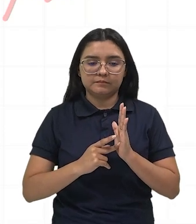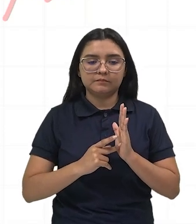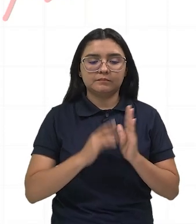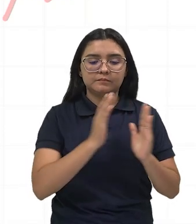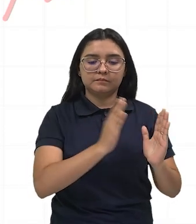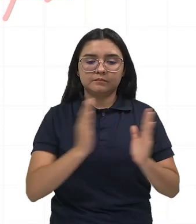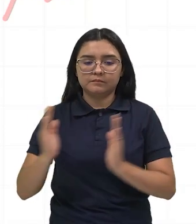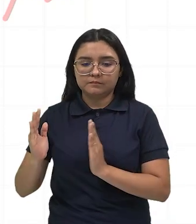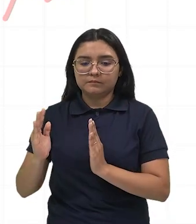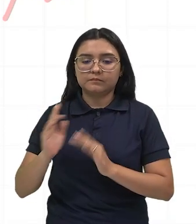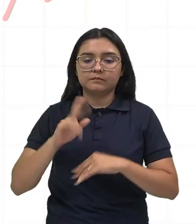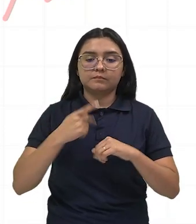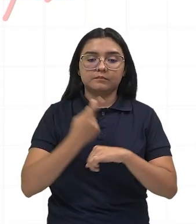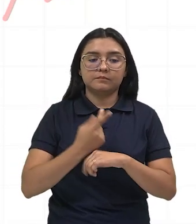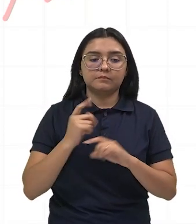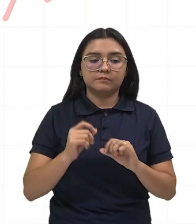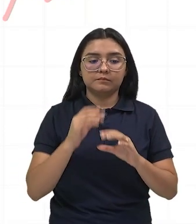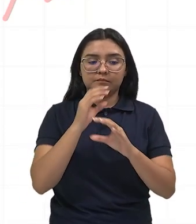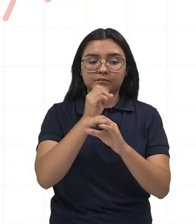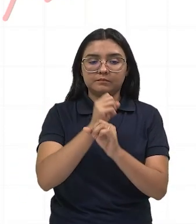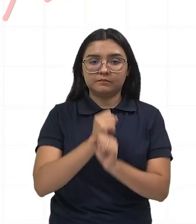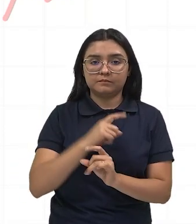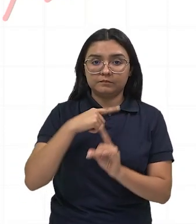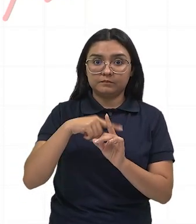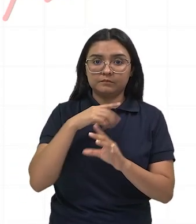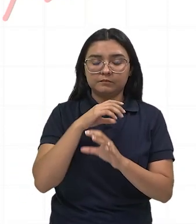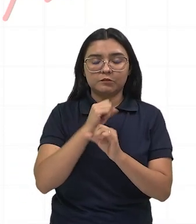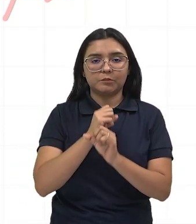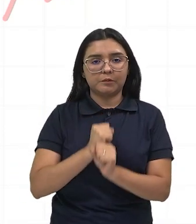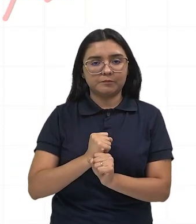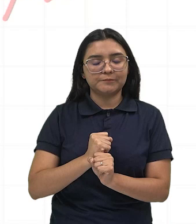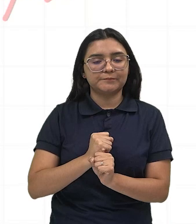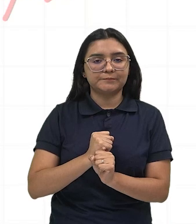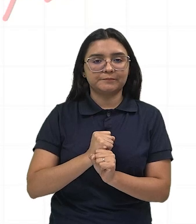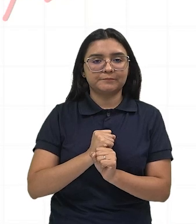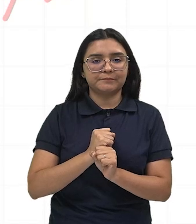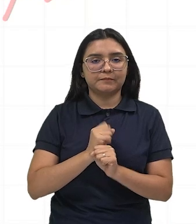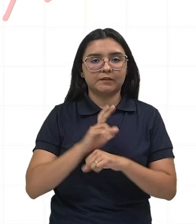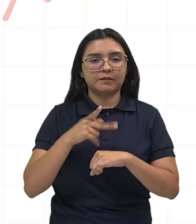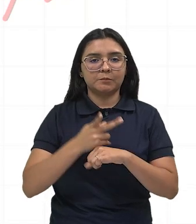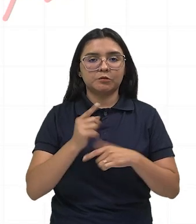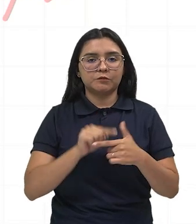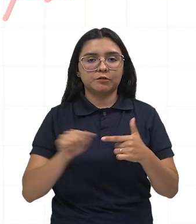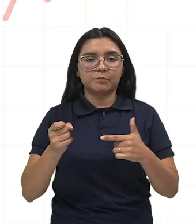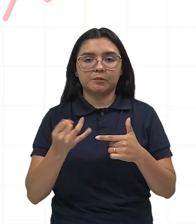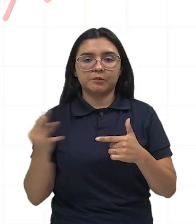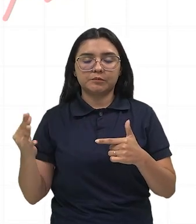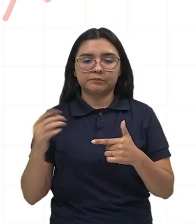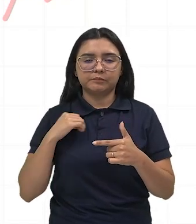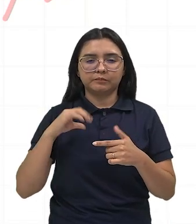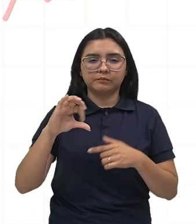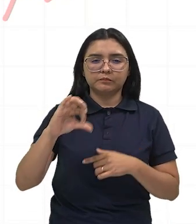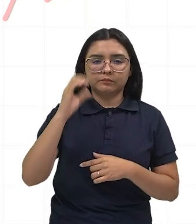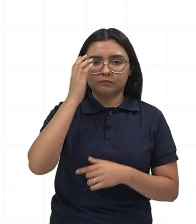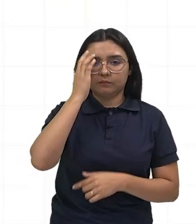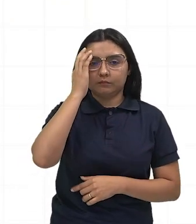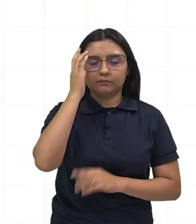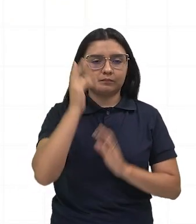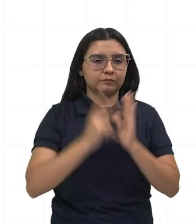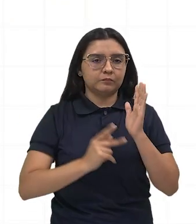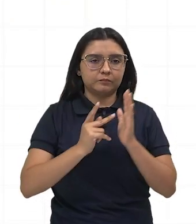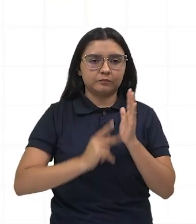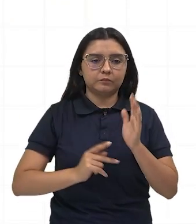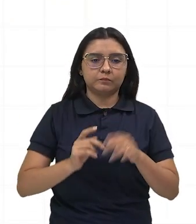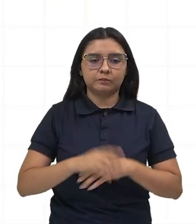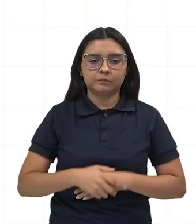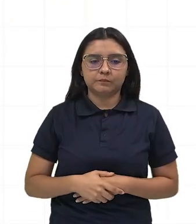crescente. Depois, somamos, né? E dividimos pela quantidade. Foram 9 notas. Olha